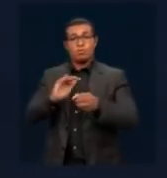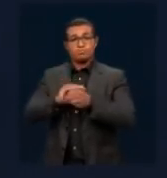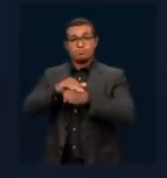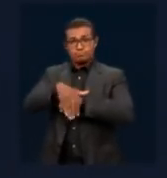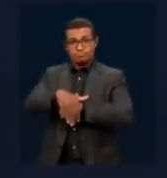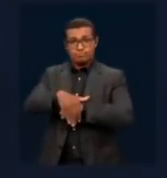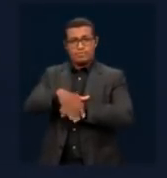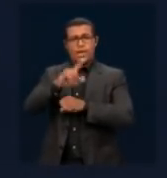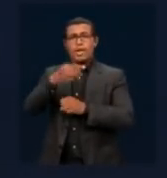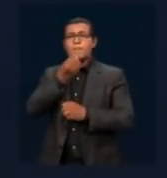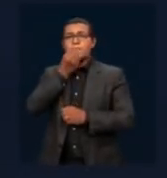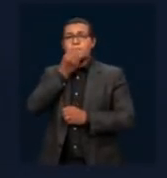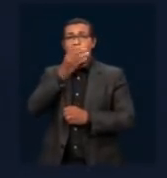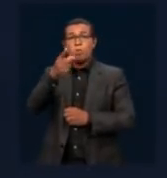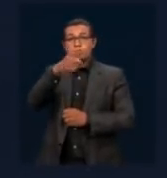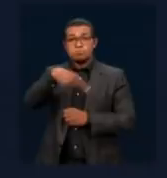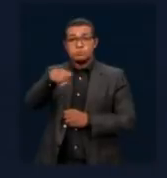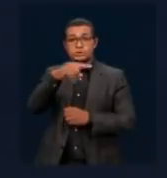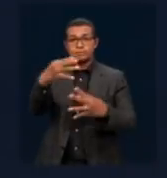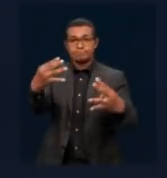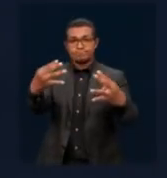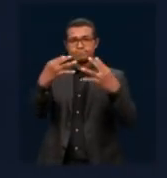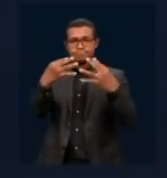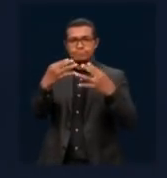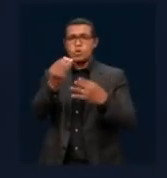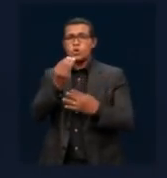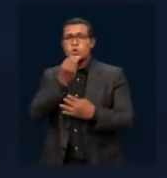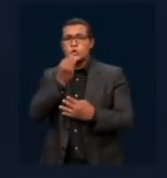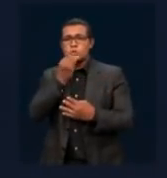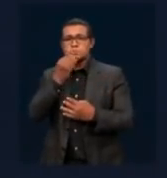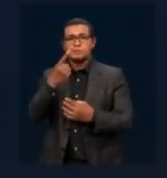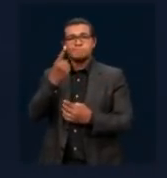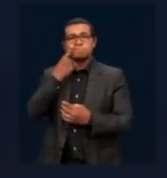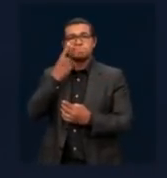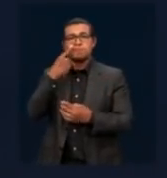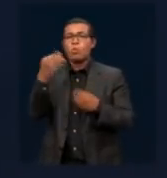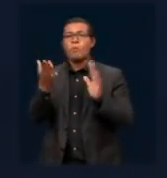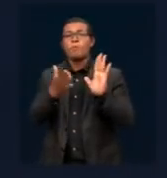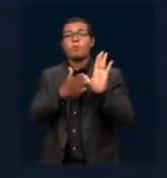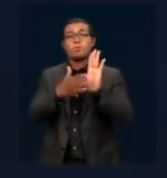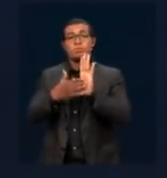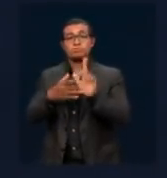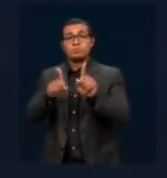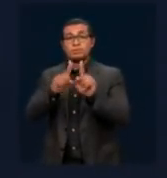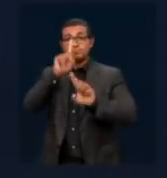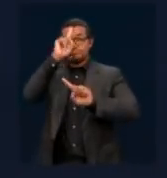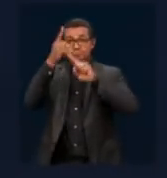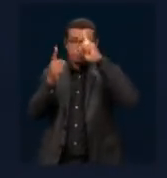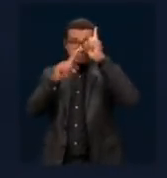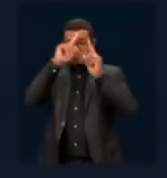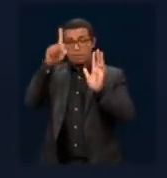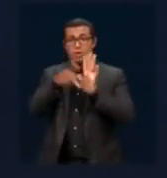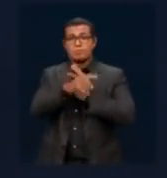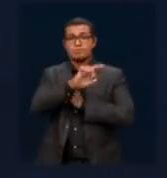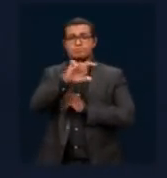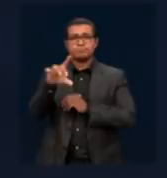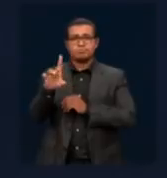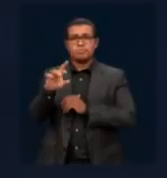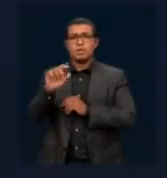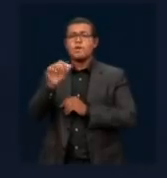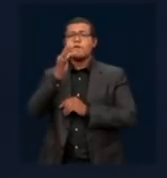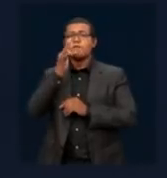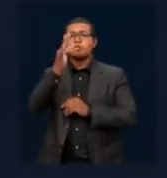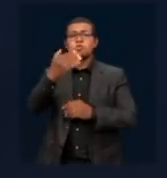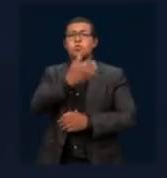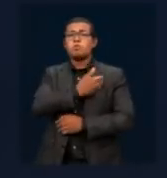para você eleitor analisar bem as propostas e idéias de cada candidato quem será o futuro governador